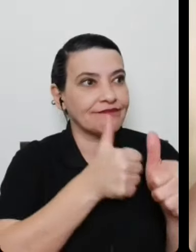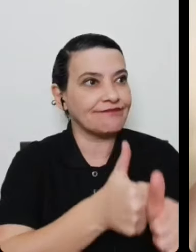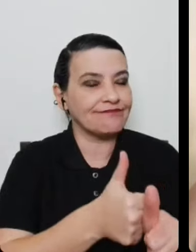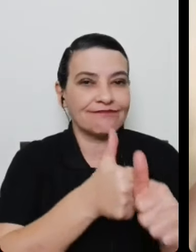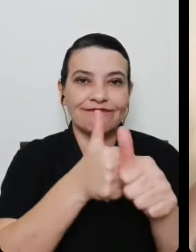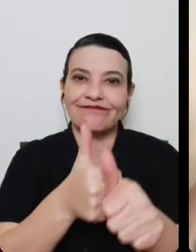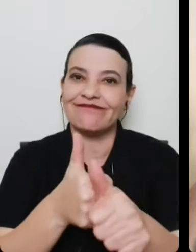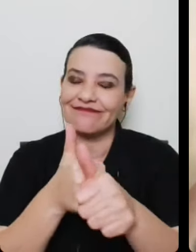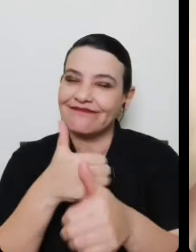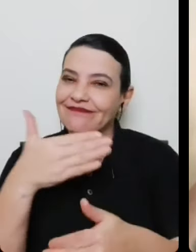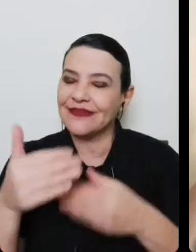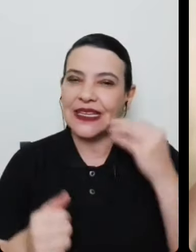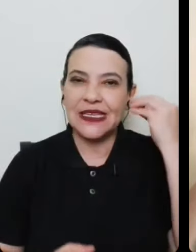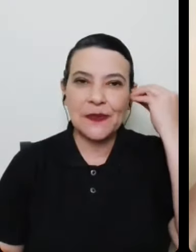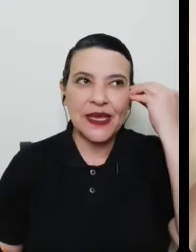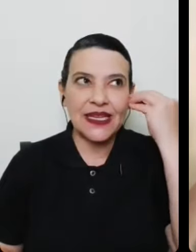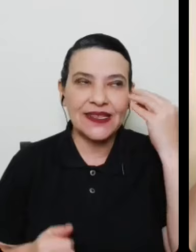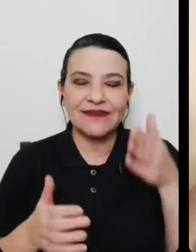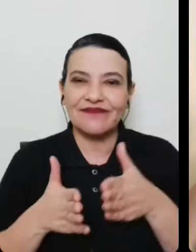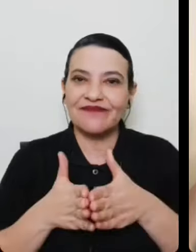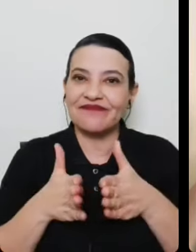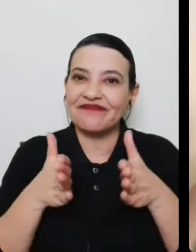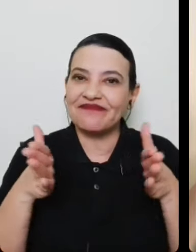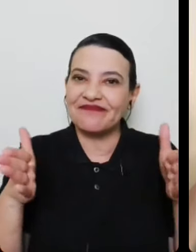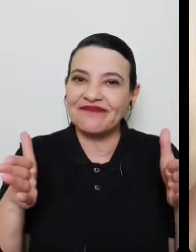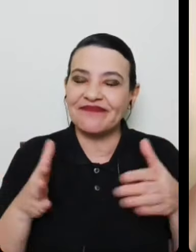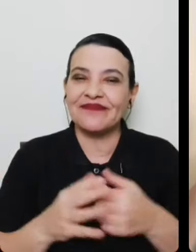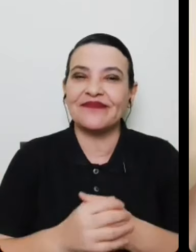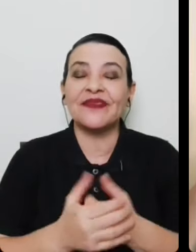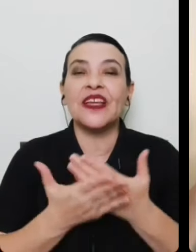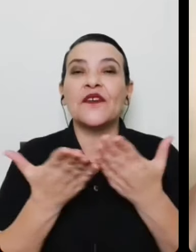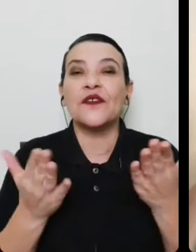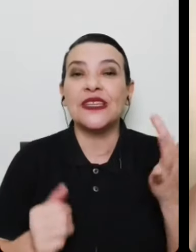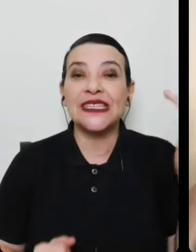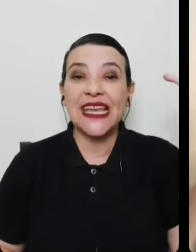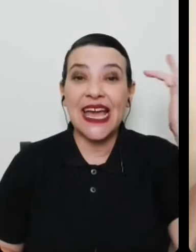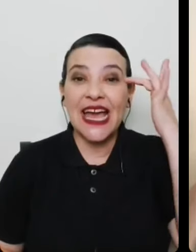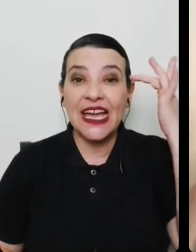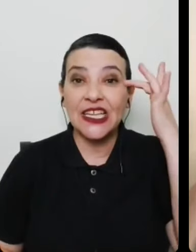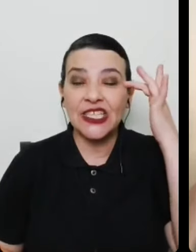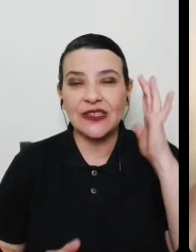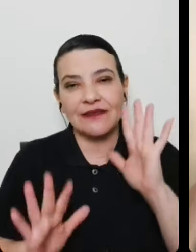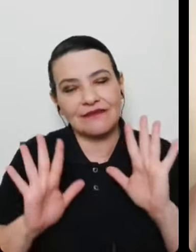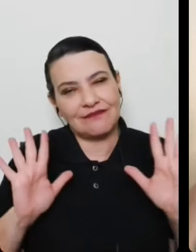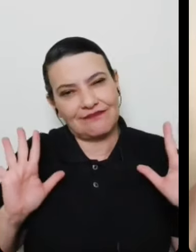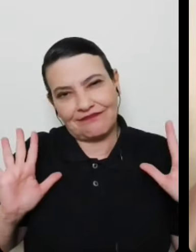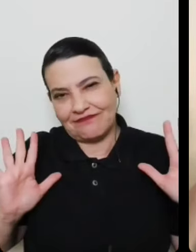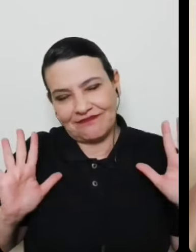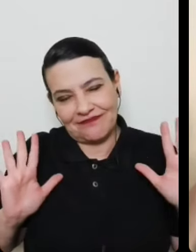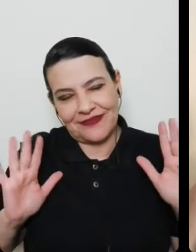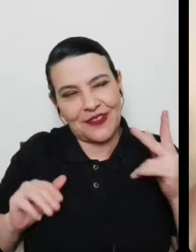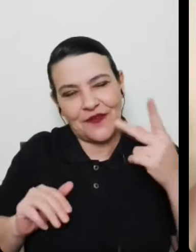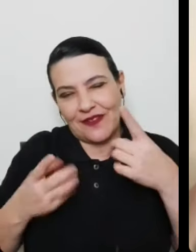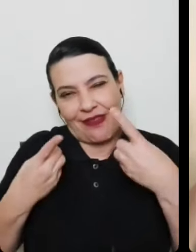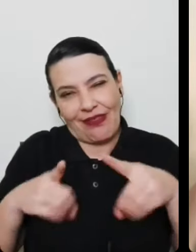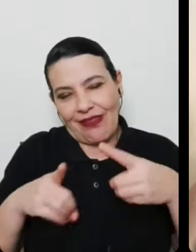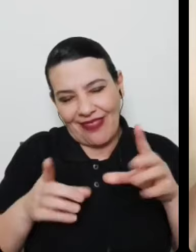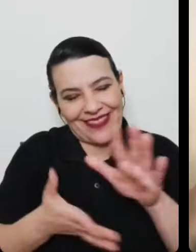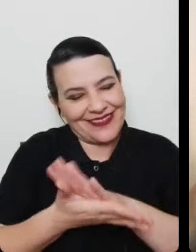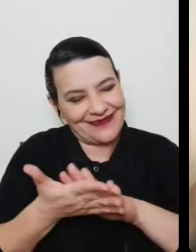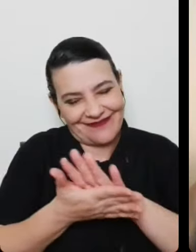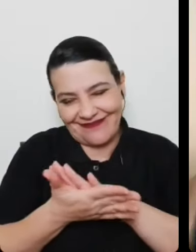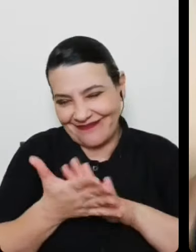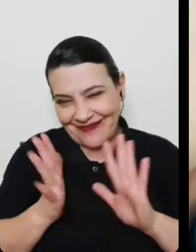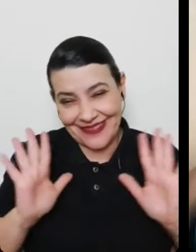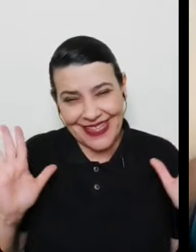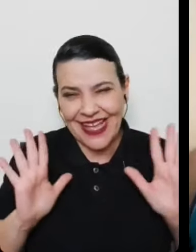experiência vai se alargando, né? Então, o que que você Com acha? certeza. Olha aqui, não quero te colocar aí numa saia justa, né? Como diria,